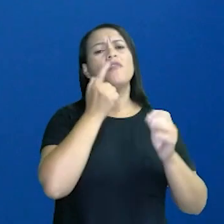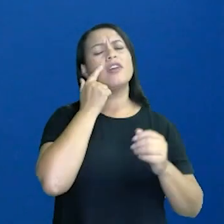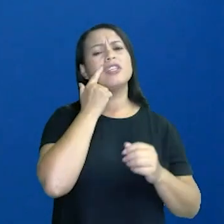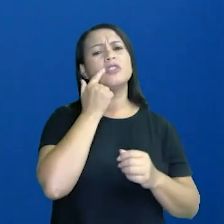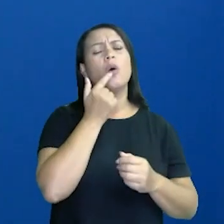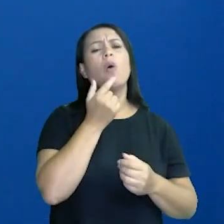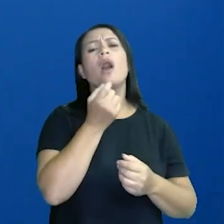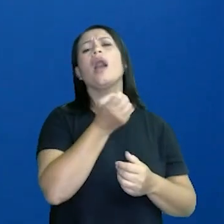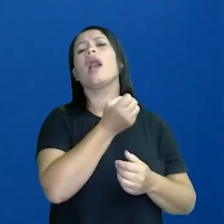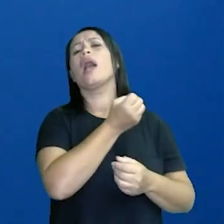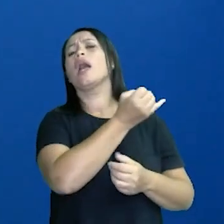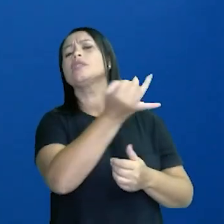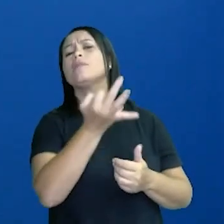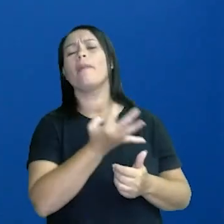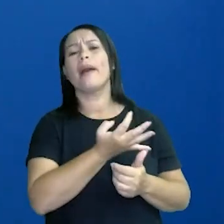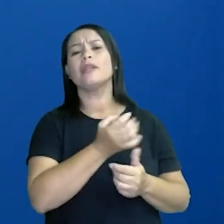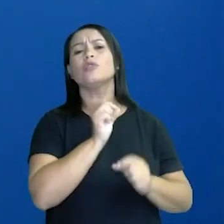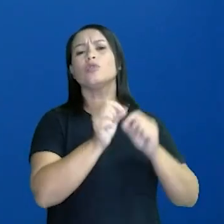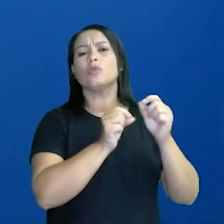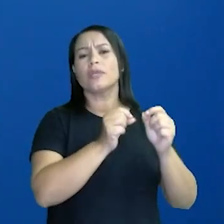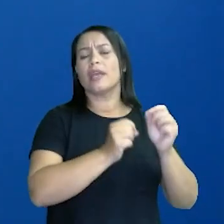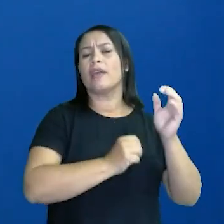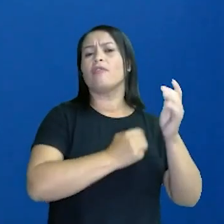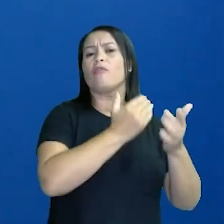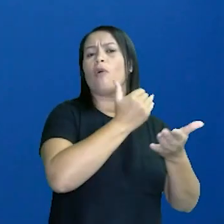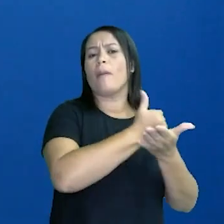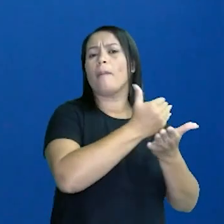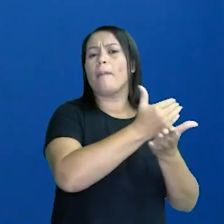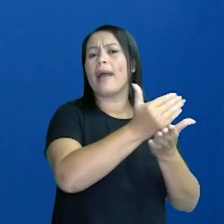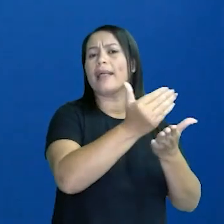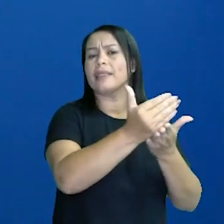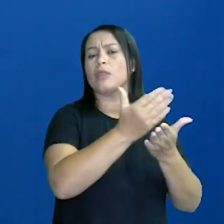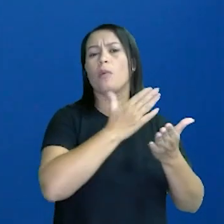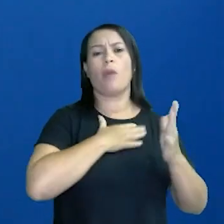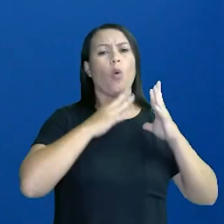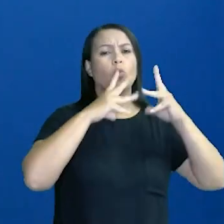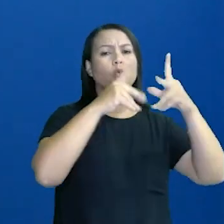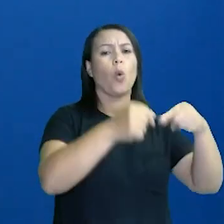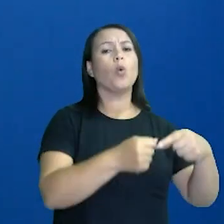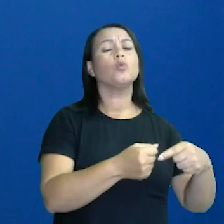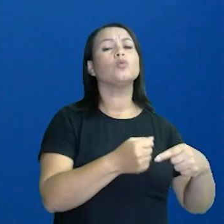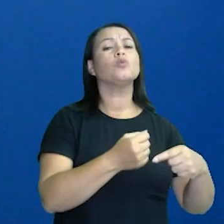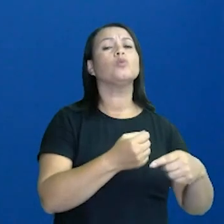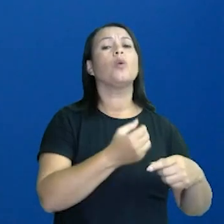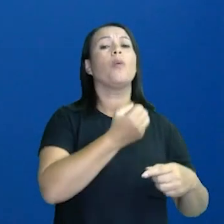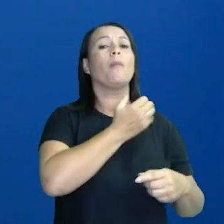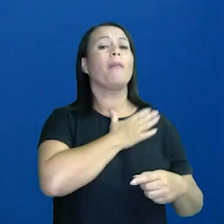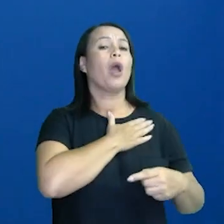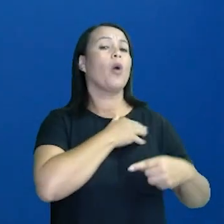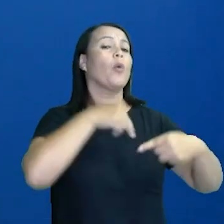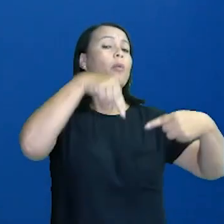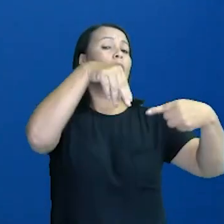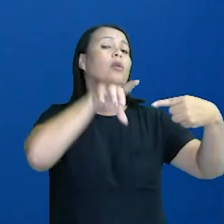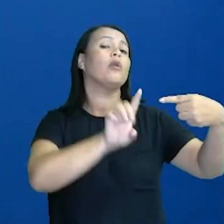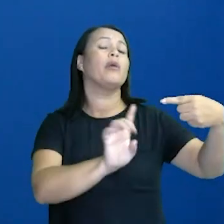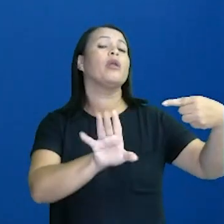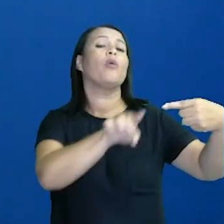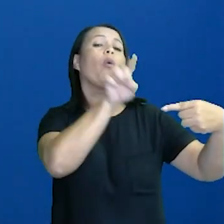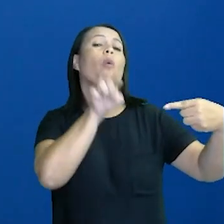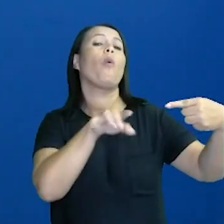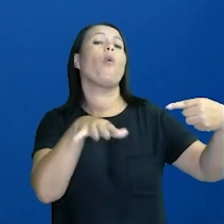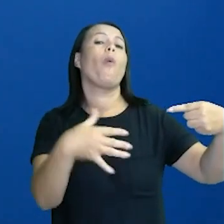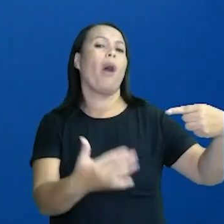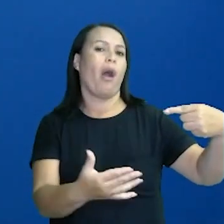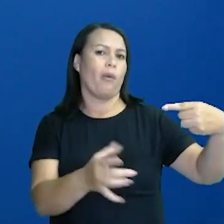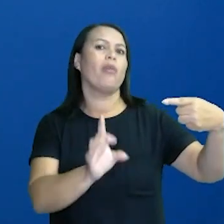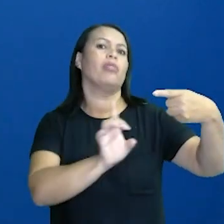E essas partes que foram repartidas aqui em partes iguais, o meu todo, ele vai ser o quê? O meu numerador ou o meu denominador? O